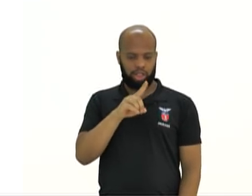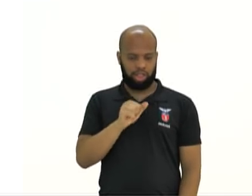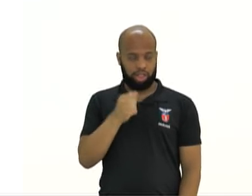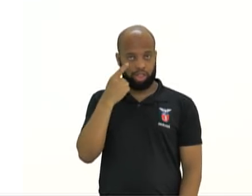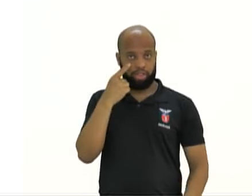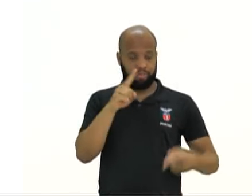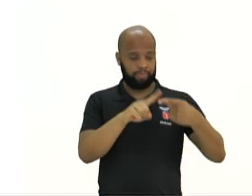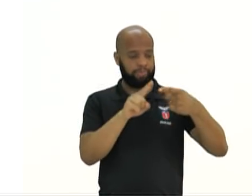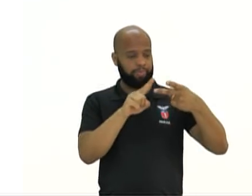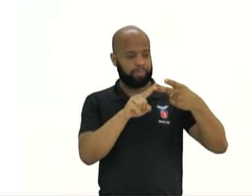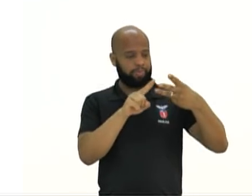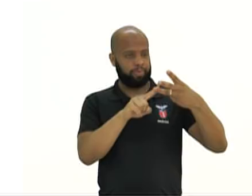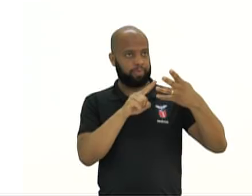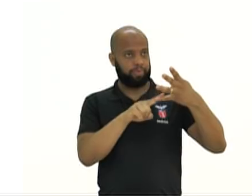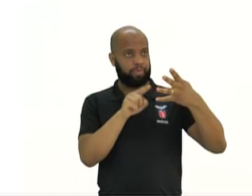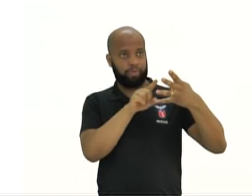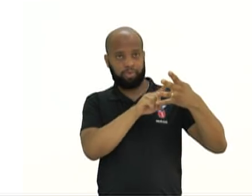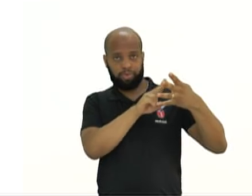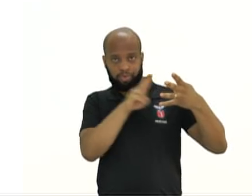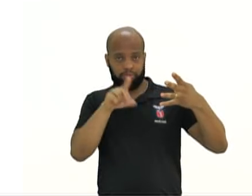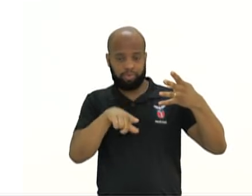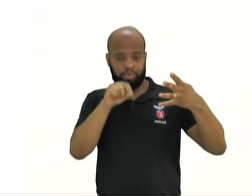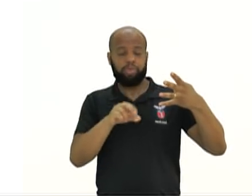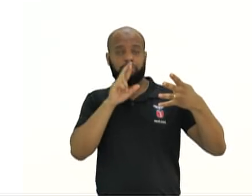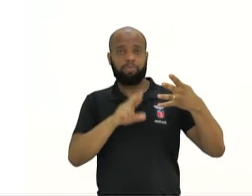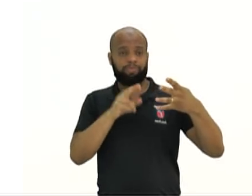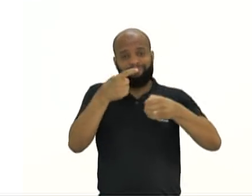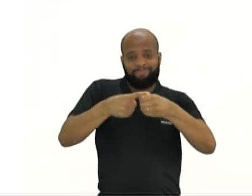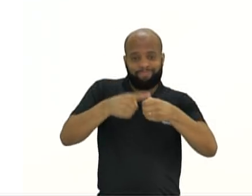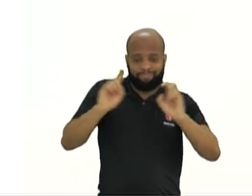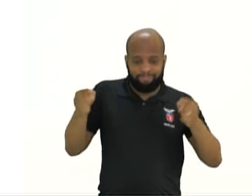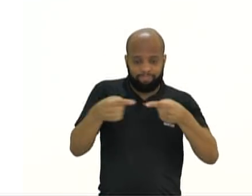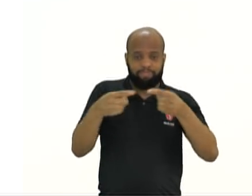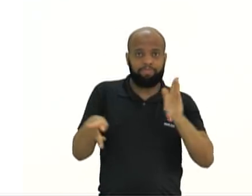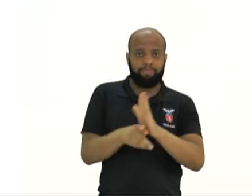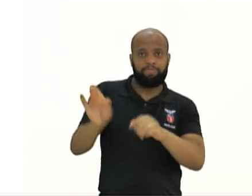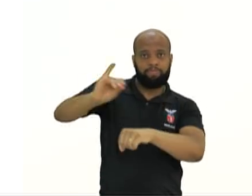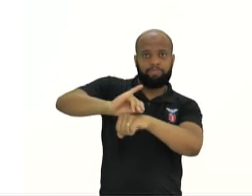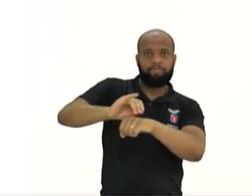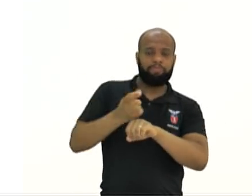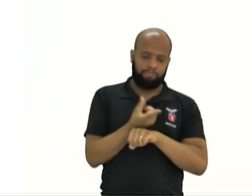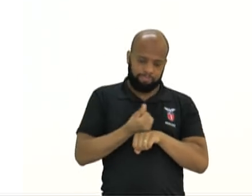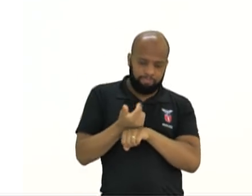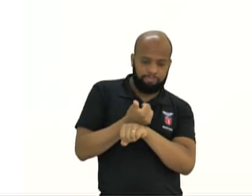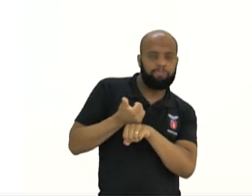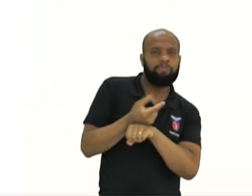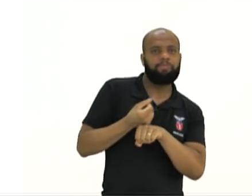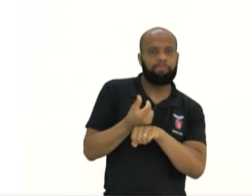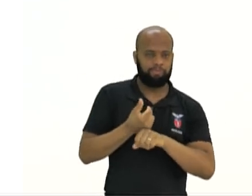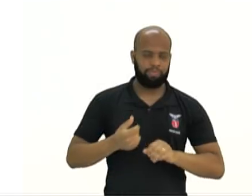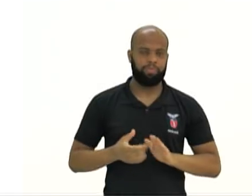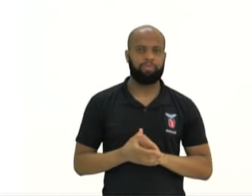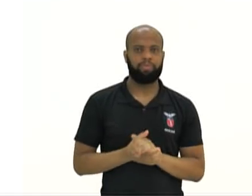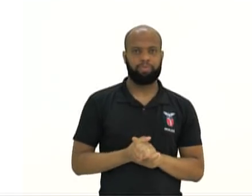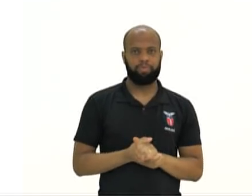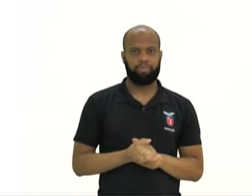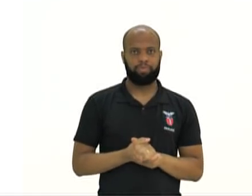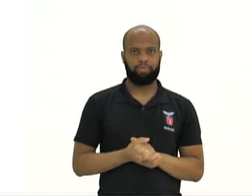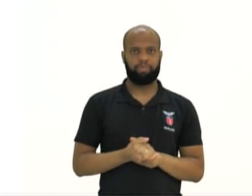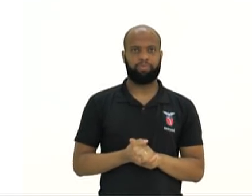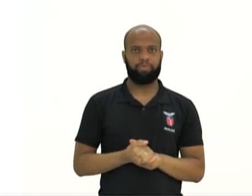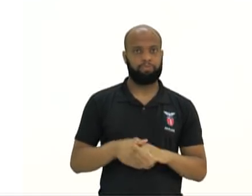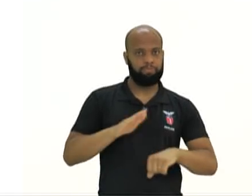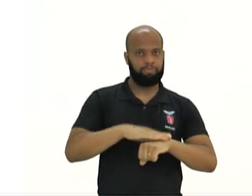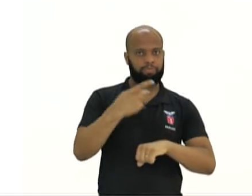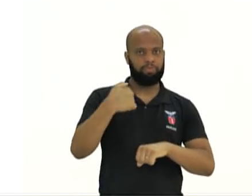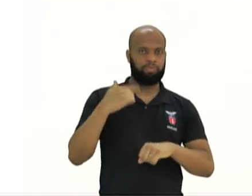Chama-se Auckland, letra B. Chama-se Rotorua, letra C. Ou Queenstown, letra D. Vai lá, pessoal. Isso aí é